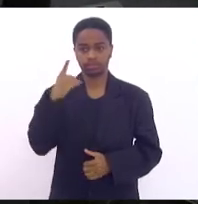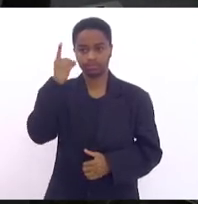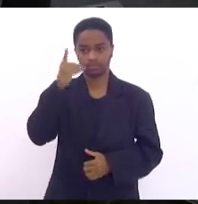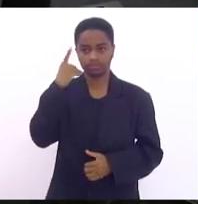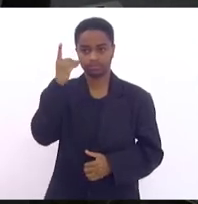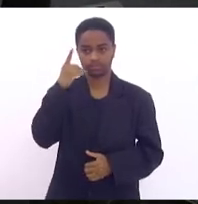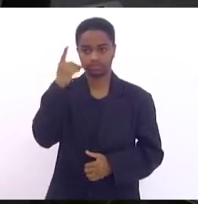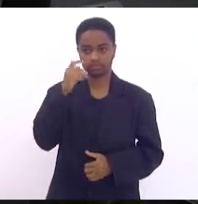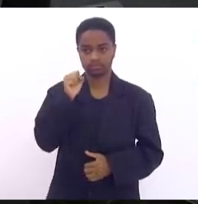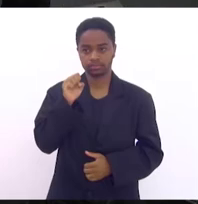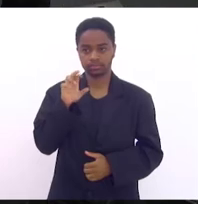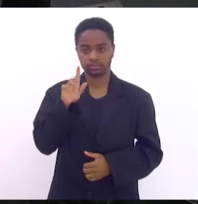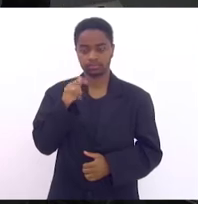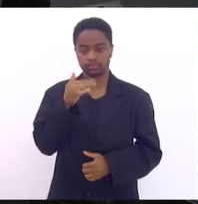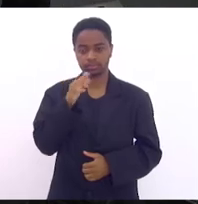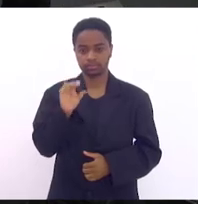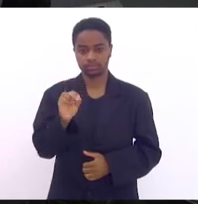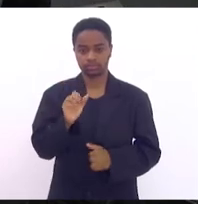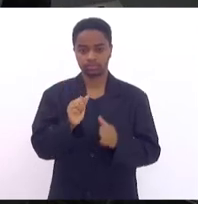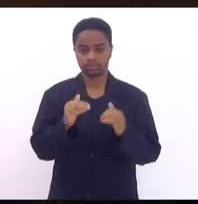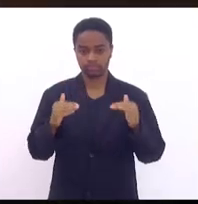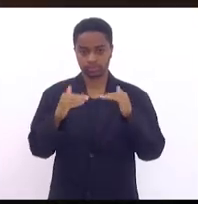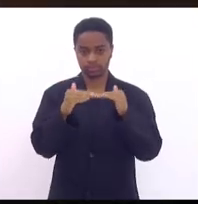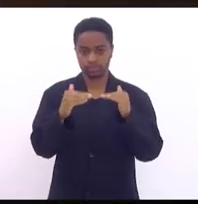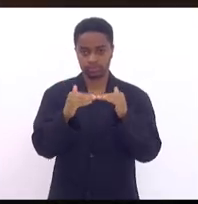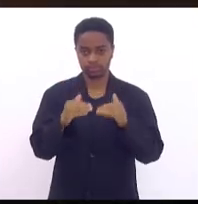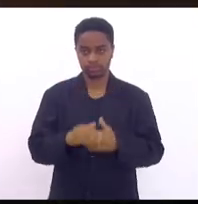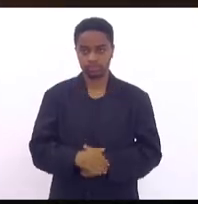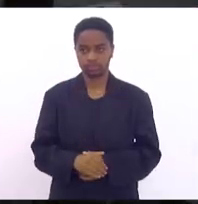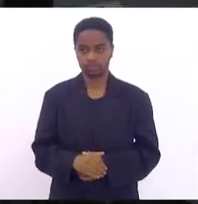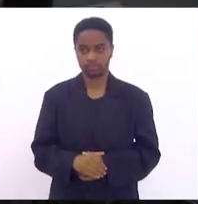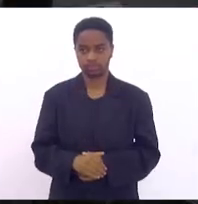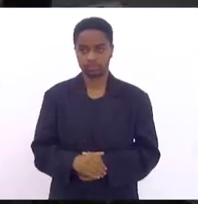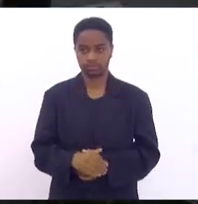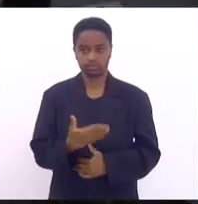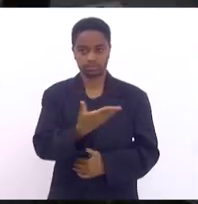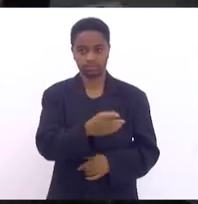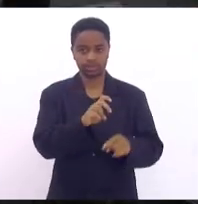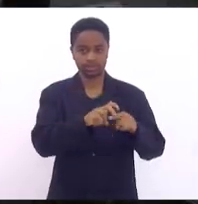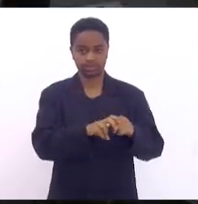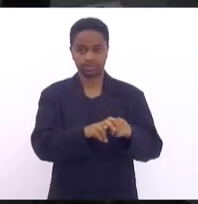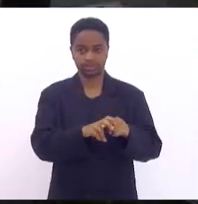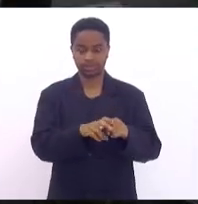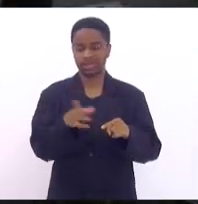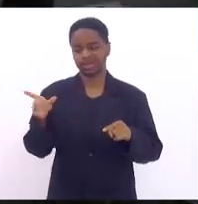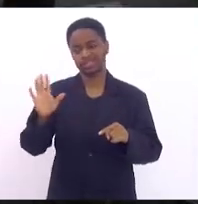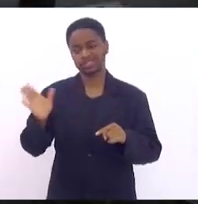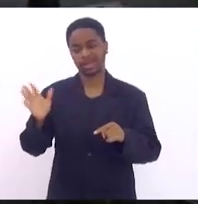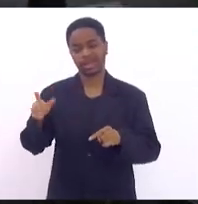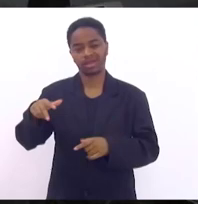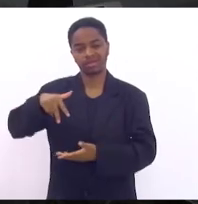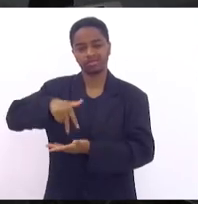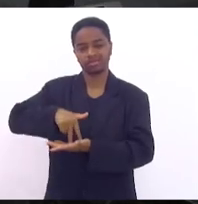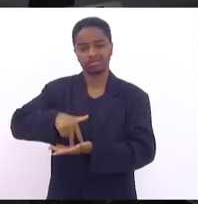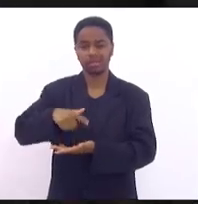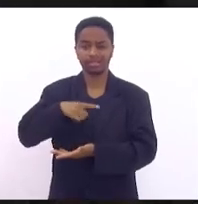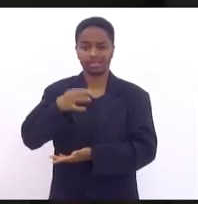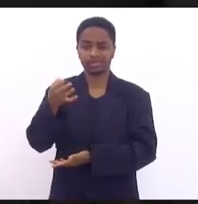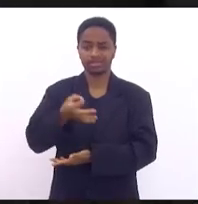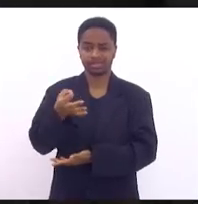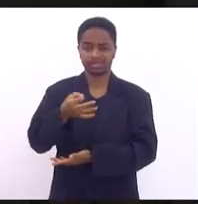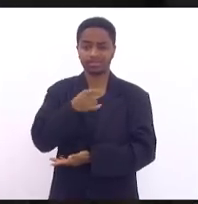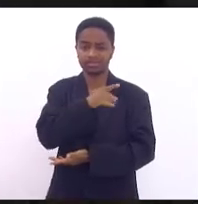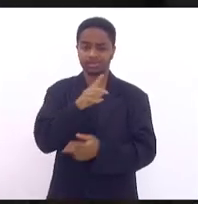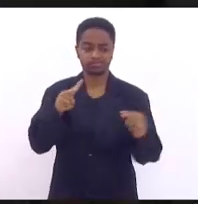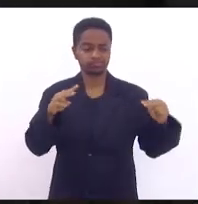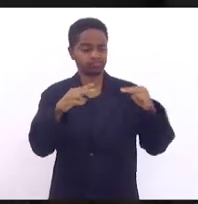Deputado, doutor Serginho, por favor. Favorável, senhor presidente. O Serginho está sentadinho ali, eu não tirei, o Serginho já estava aqui. Eu tenho certeza que no teu